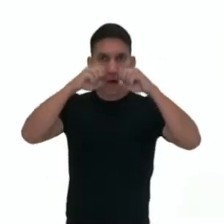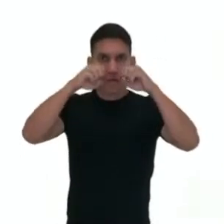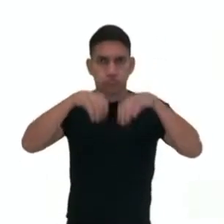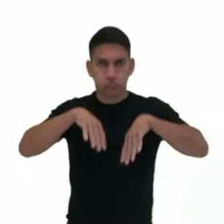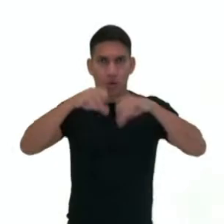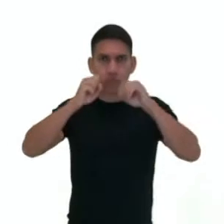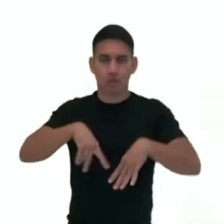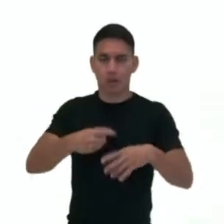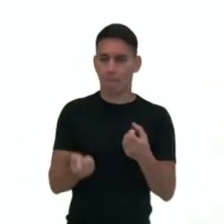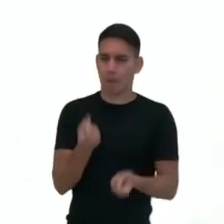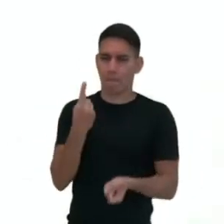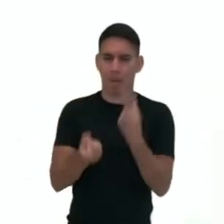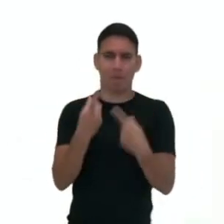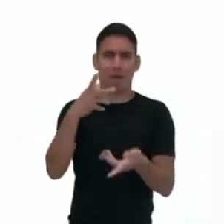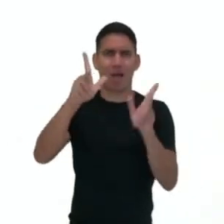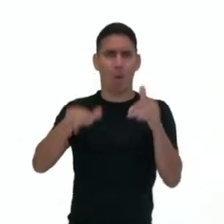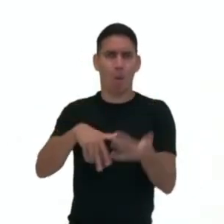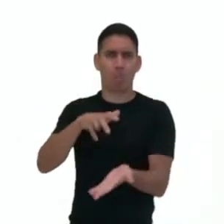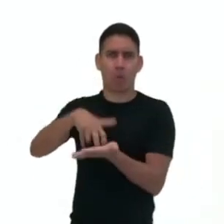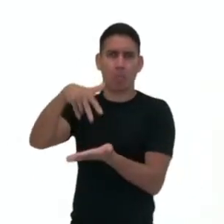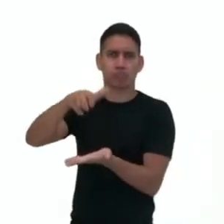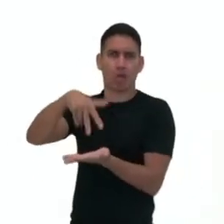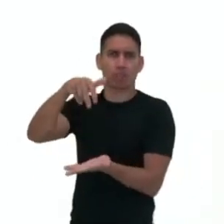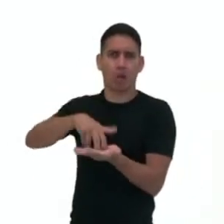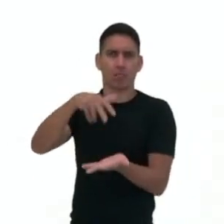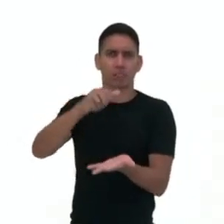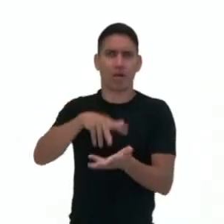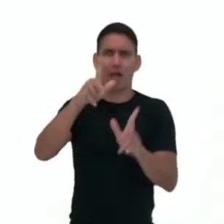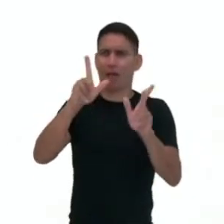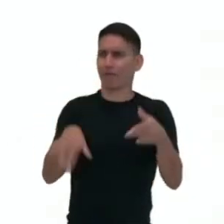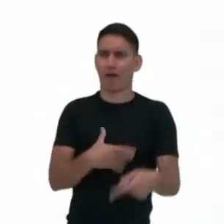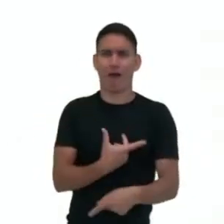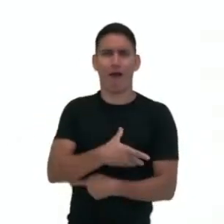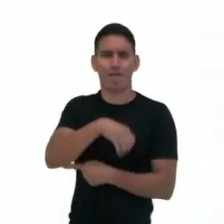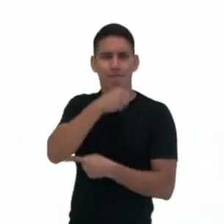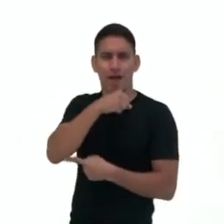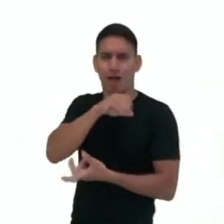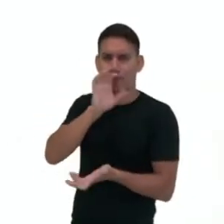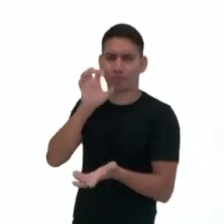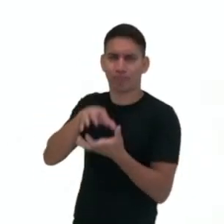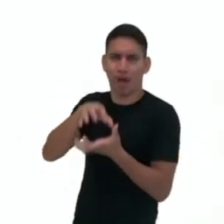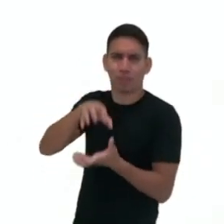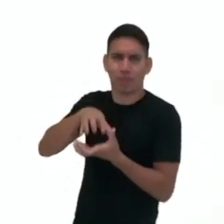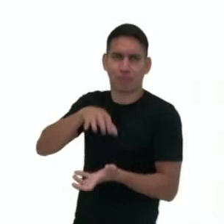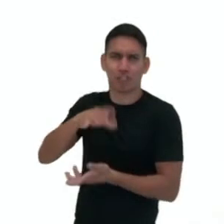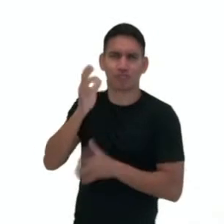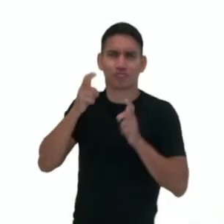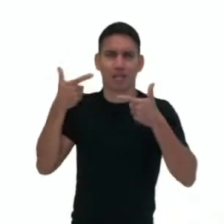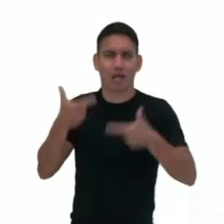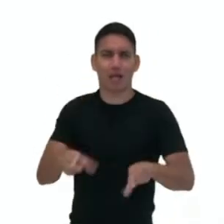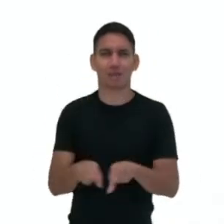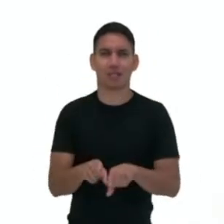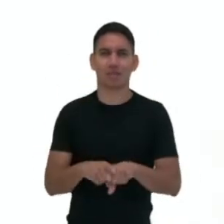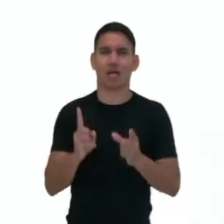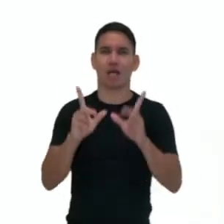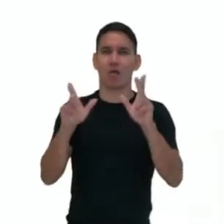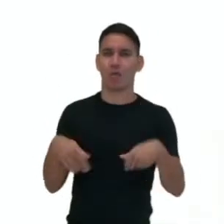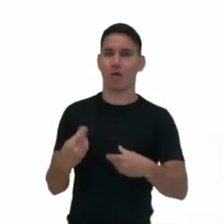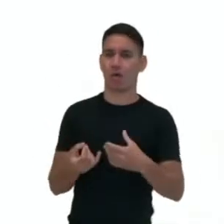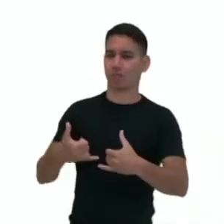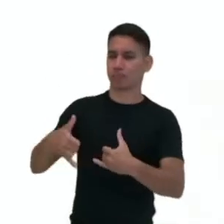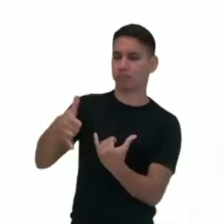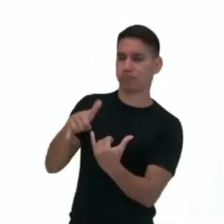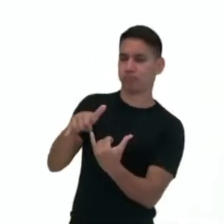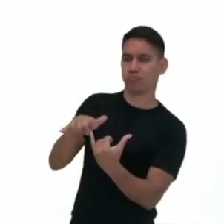que nem pipoca, se traqueando que nem velha coroca, chiando que nem chaleira derramada e largando fumo